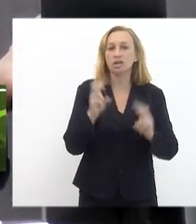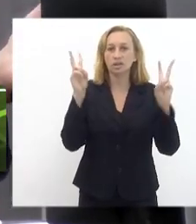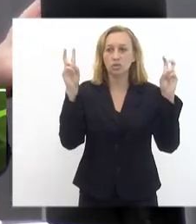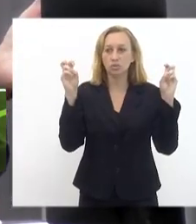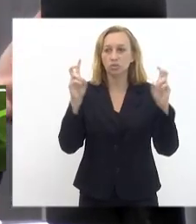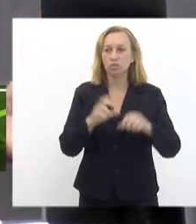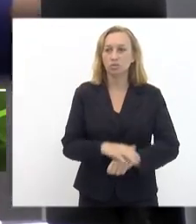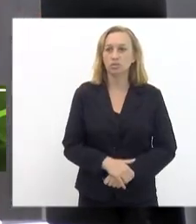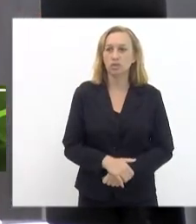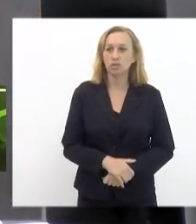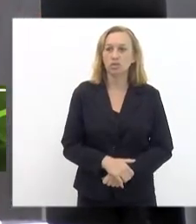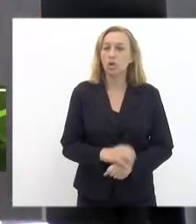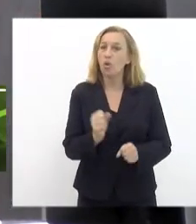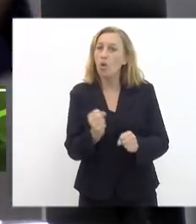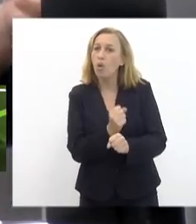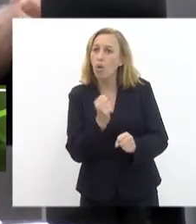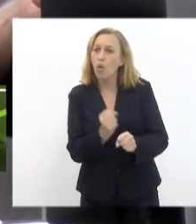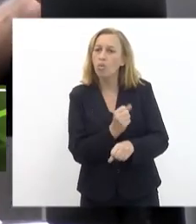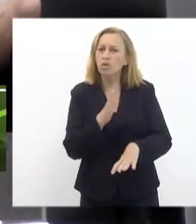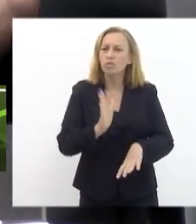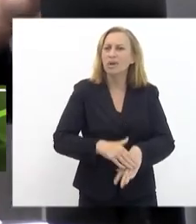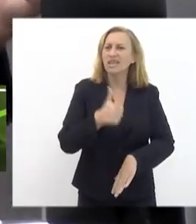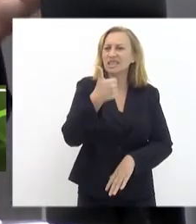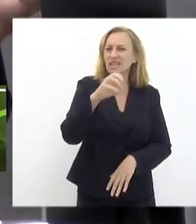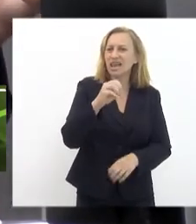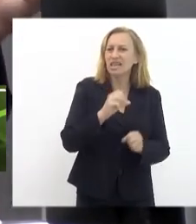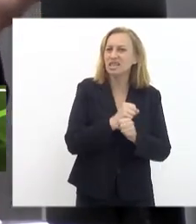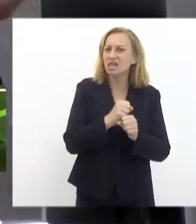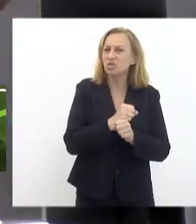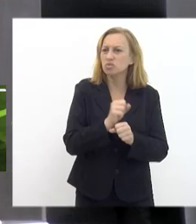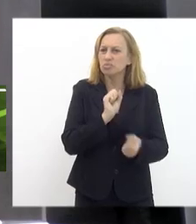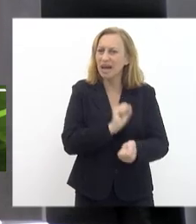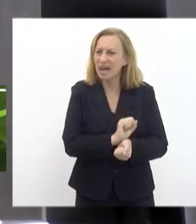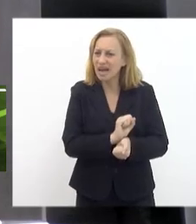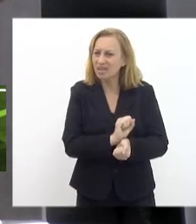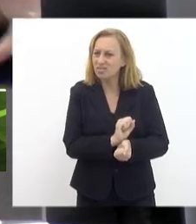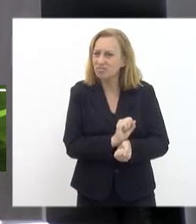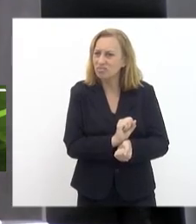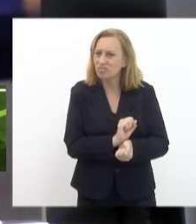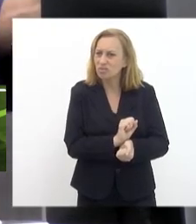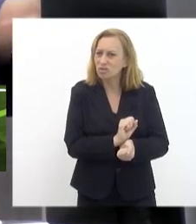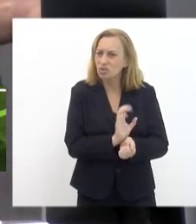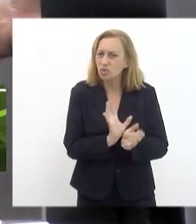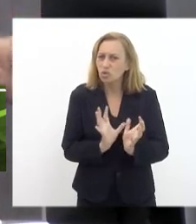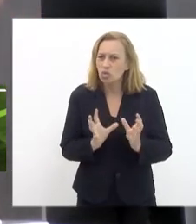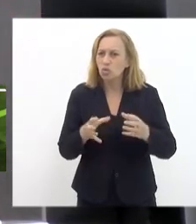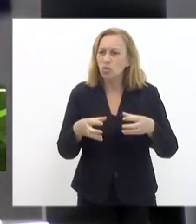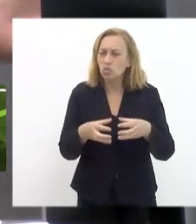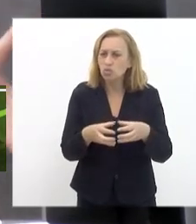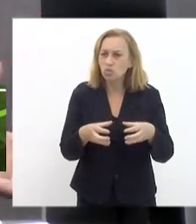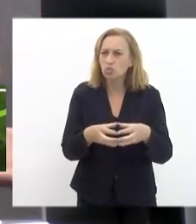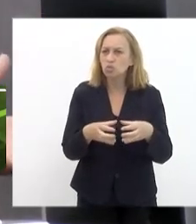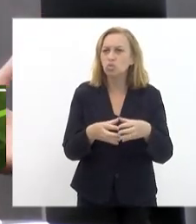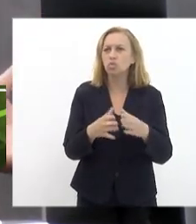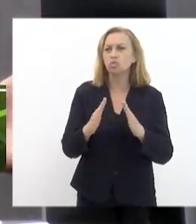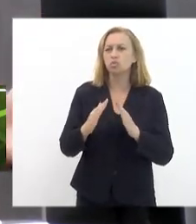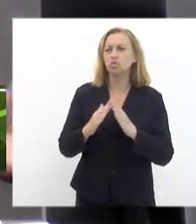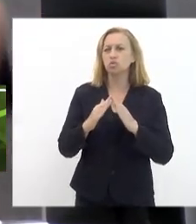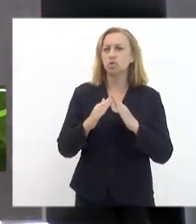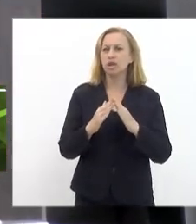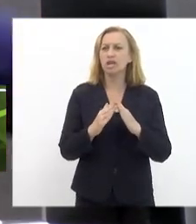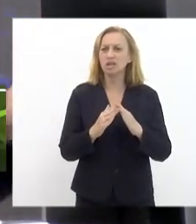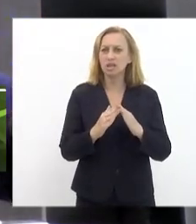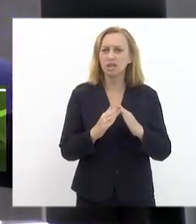situação de obras com mais dez anos Parado né o conjunto adaptação com mais de 10 anos